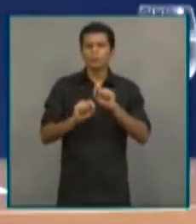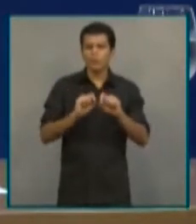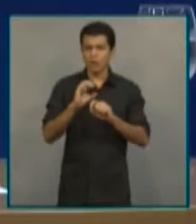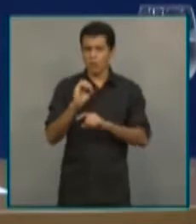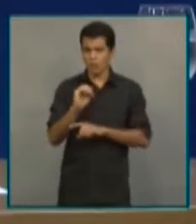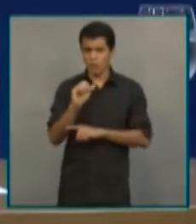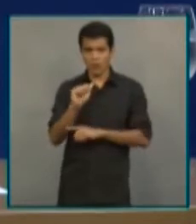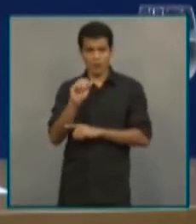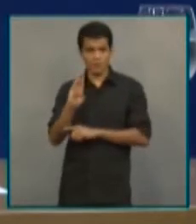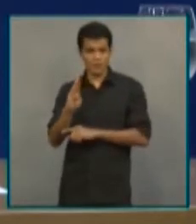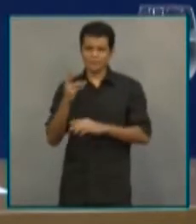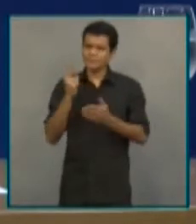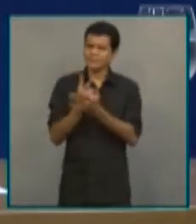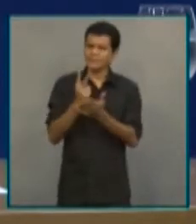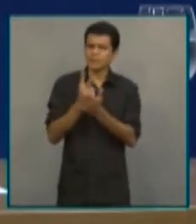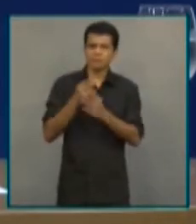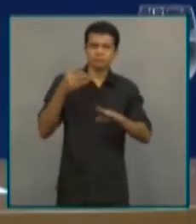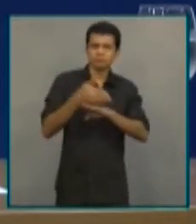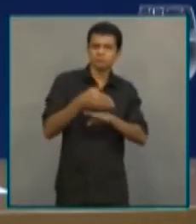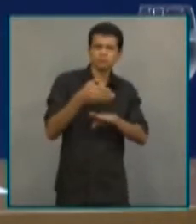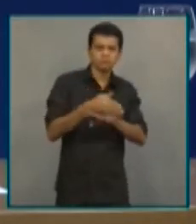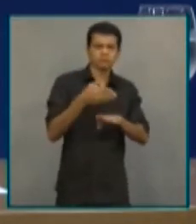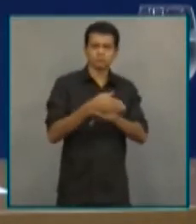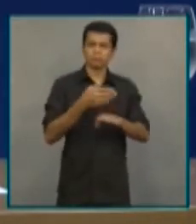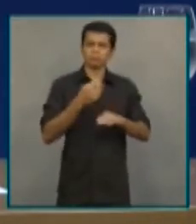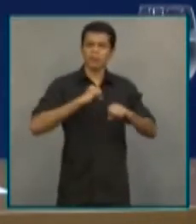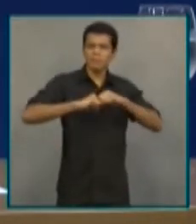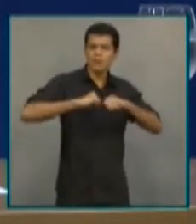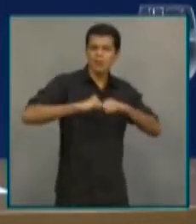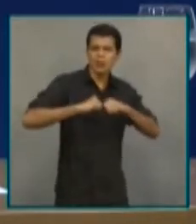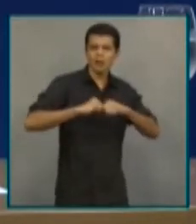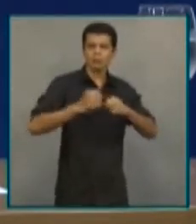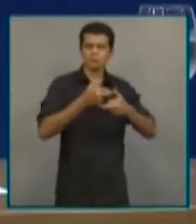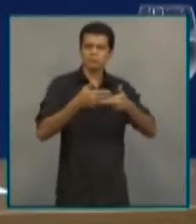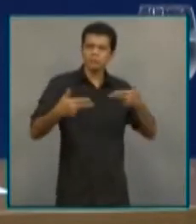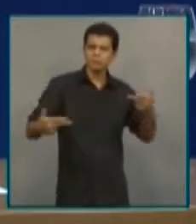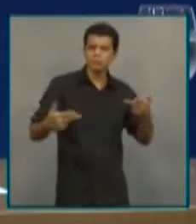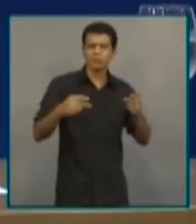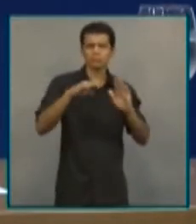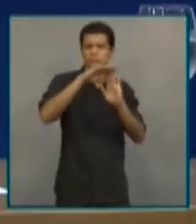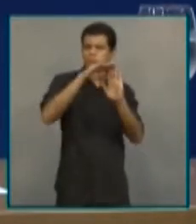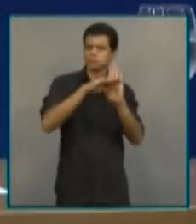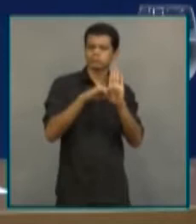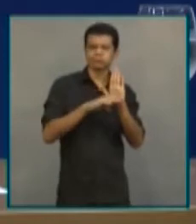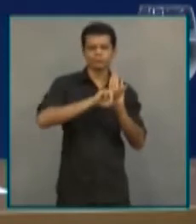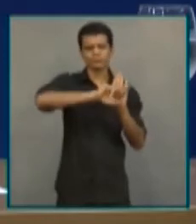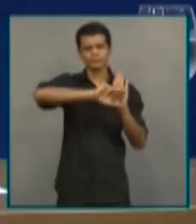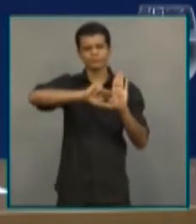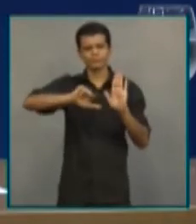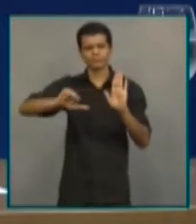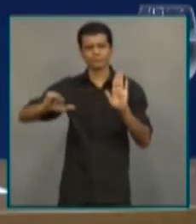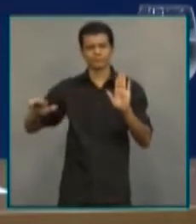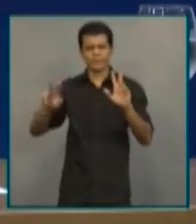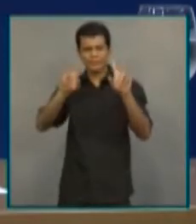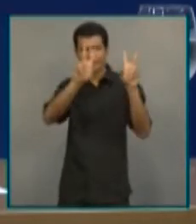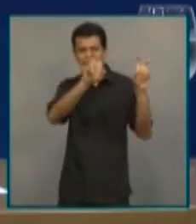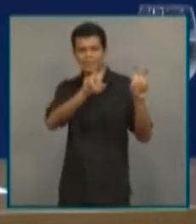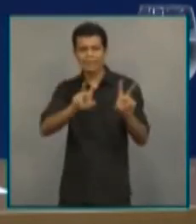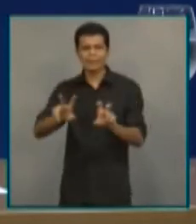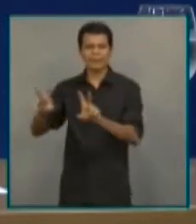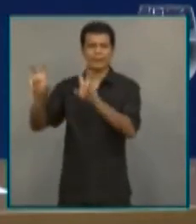debates que dizem respeito ao sistema de justiça, como aos debates que dizem respeito a inúmeros temas da nossa sociedade.